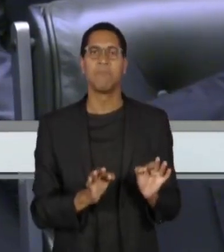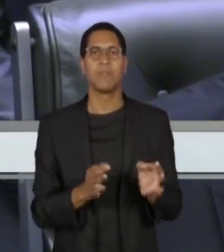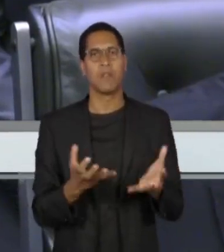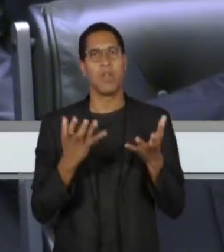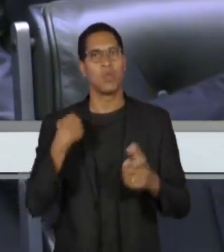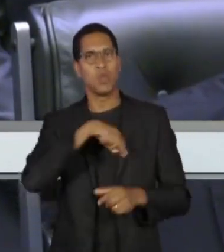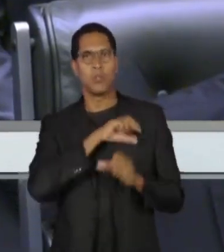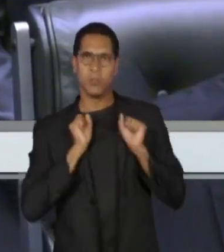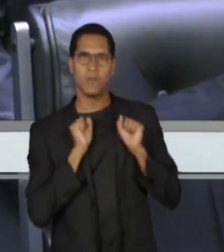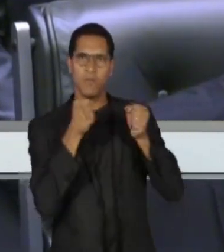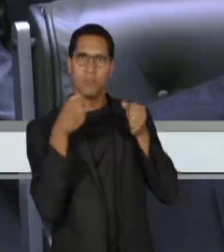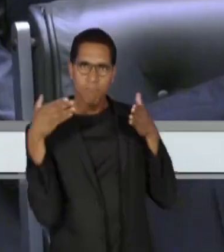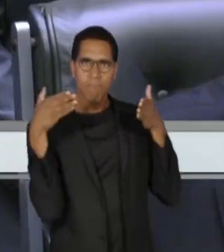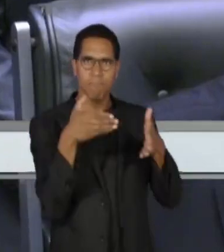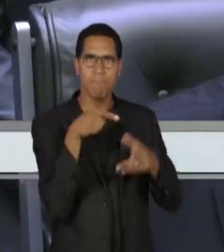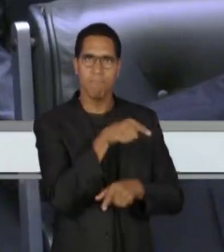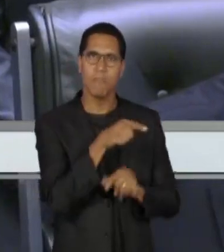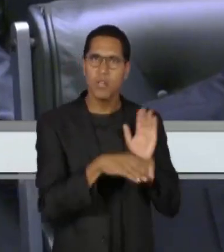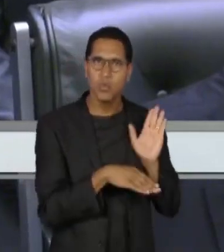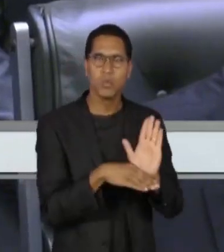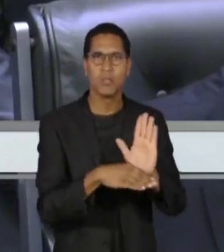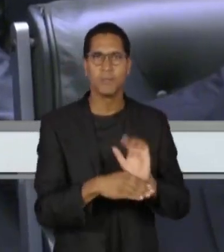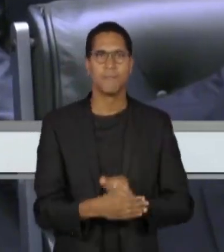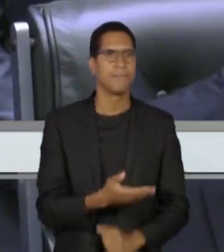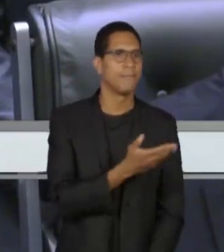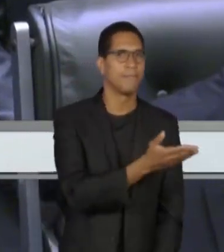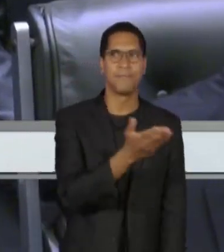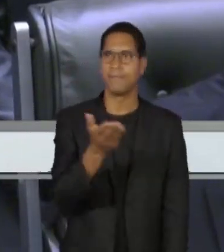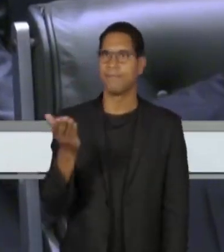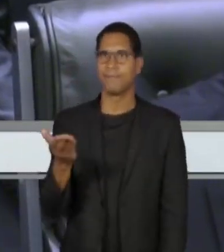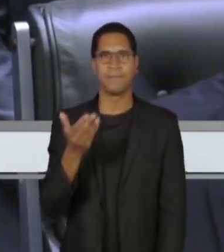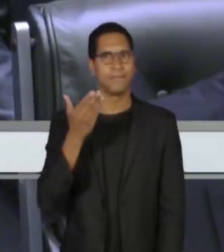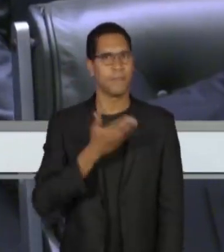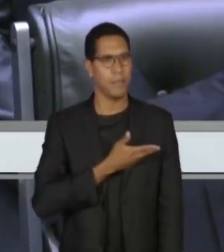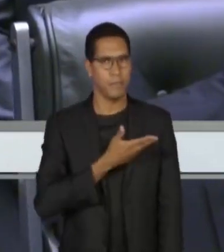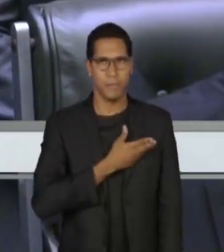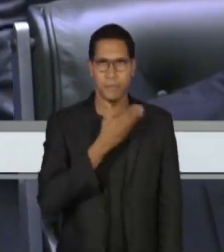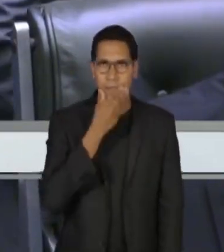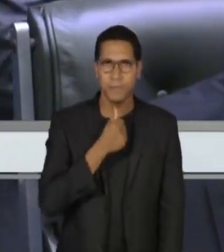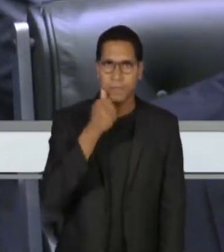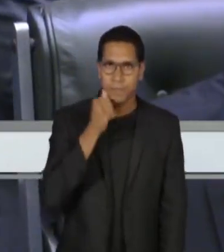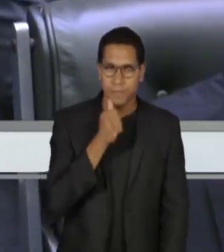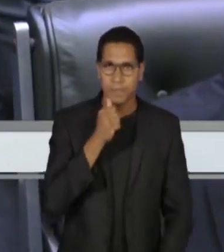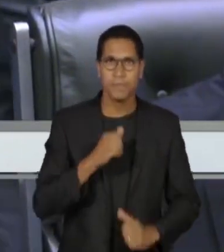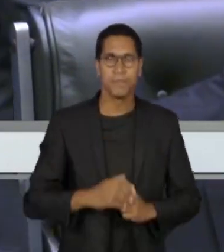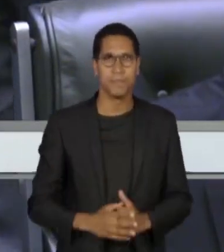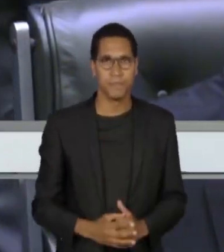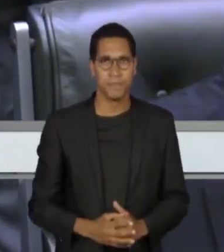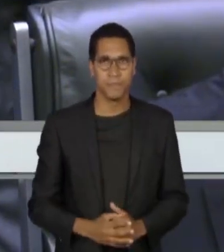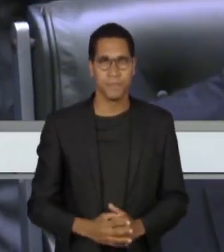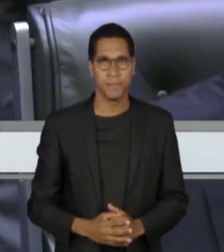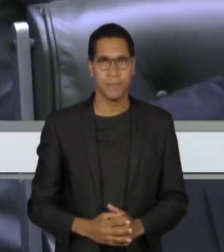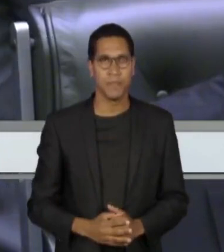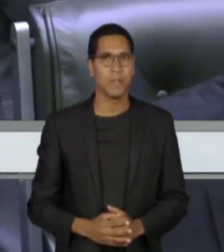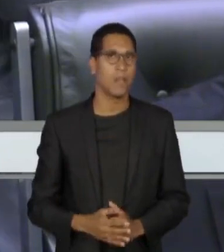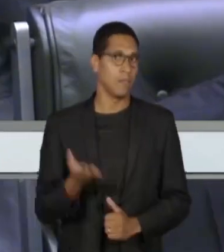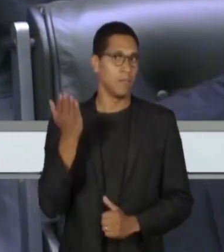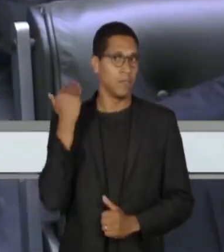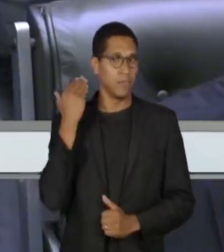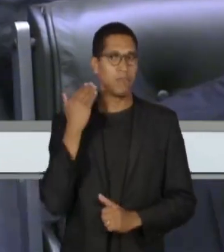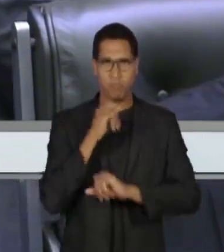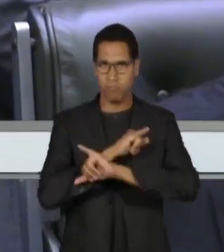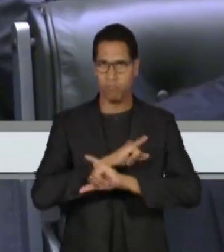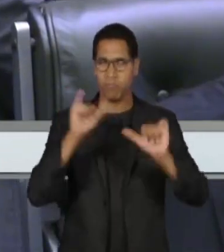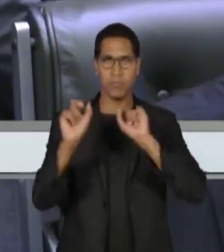todos os nossos esforços. Queridos amigos e amigas, em 2002, dizíamos que a esperança